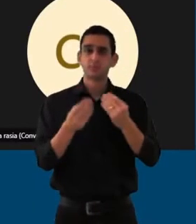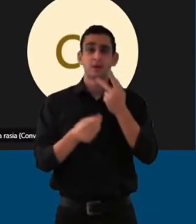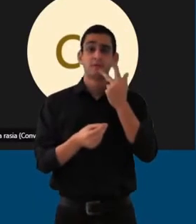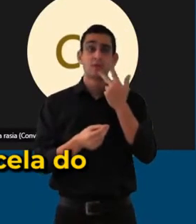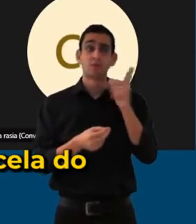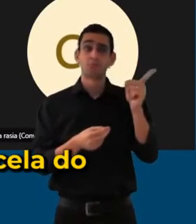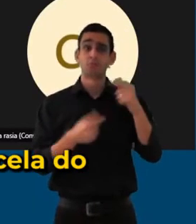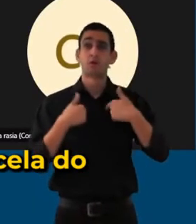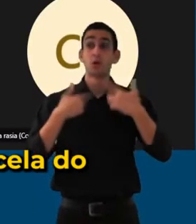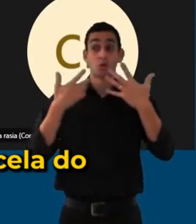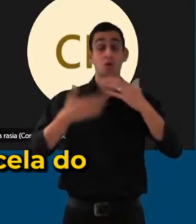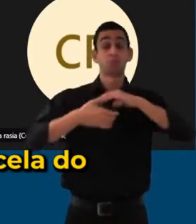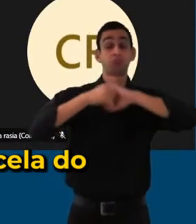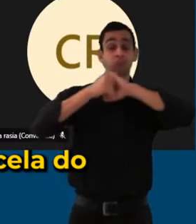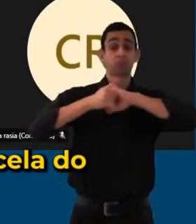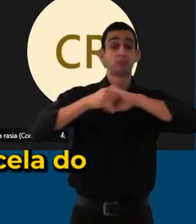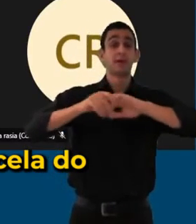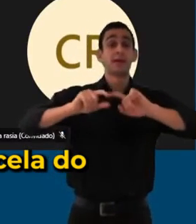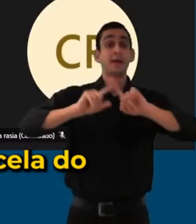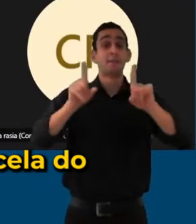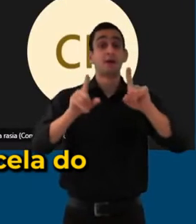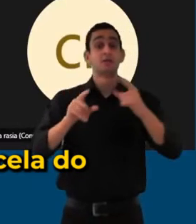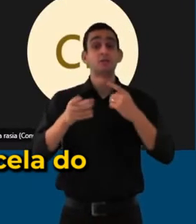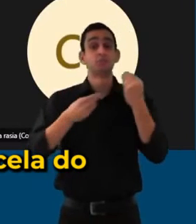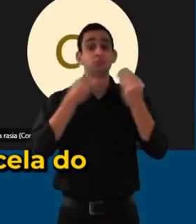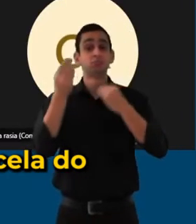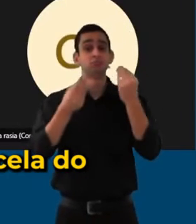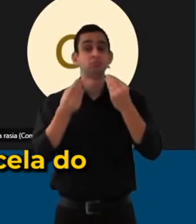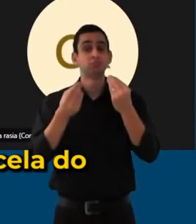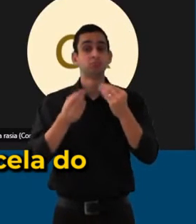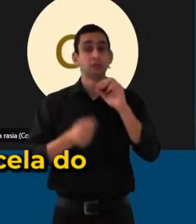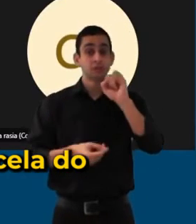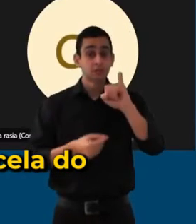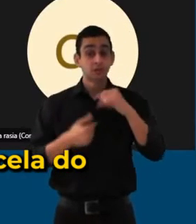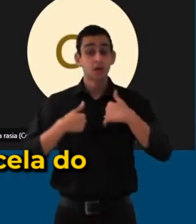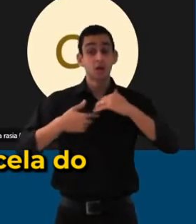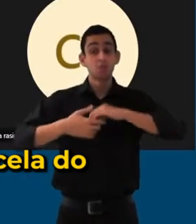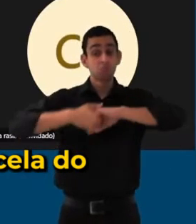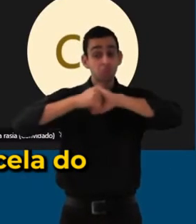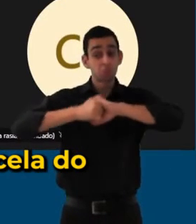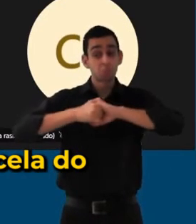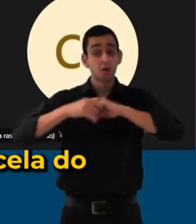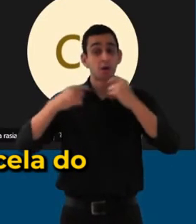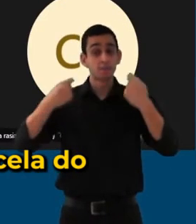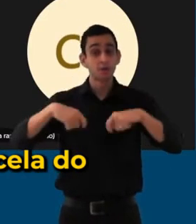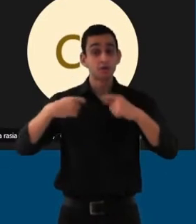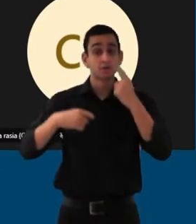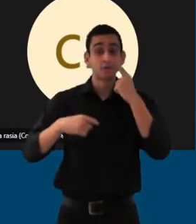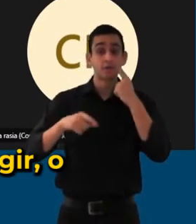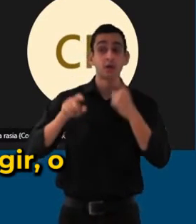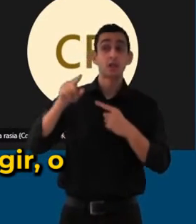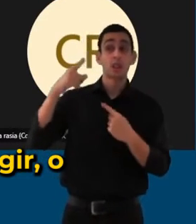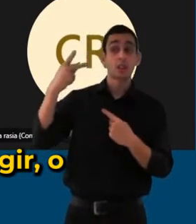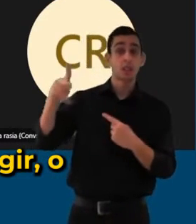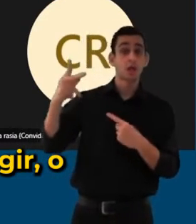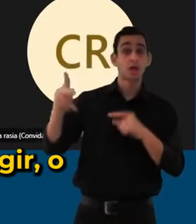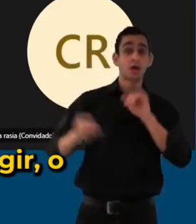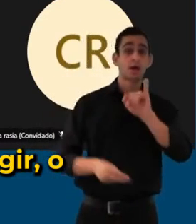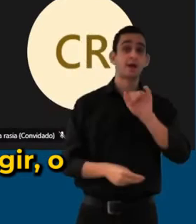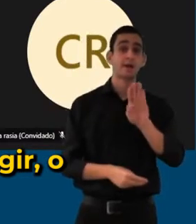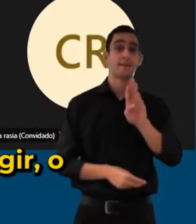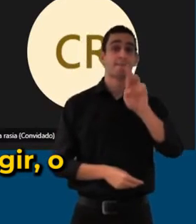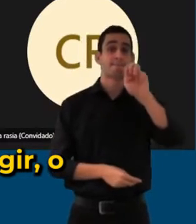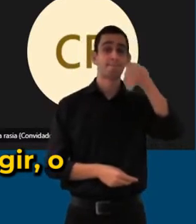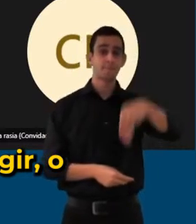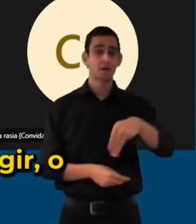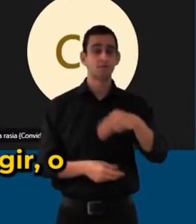agir, só que para eu agir eu preciso de uma chancela do órgão competente para me